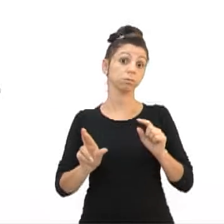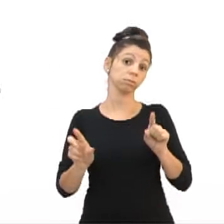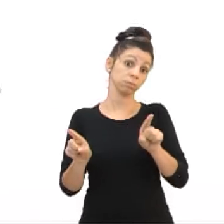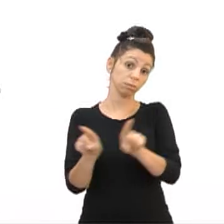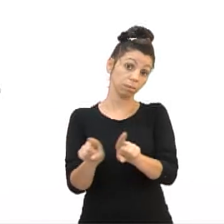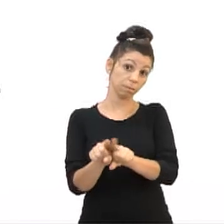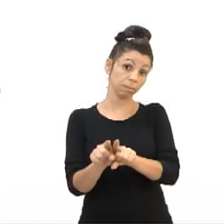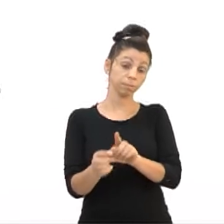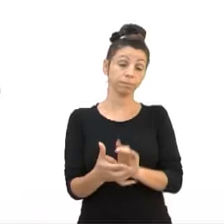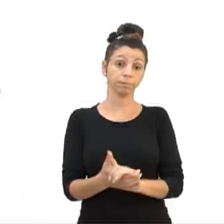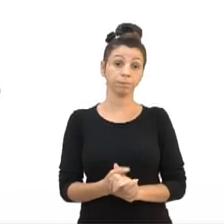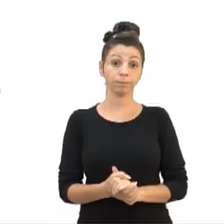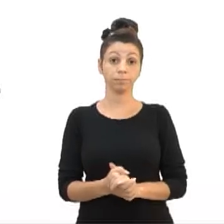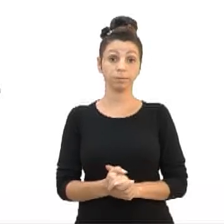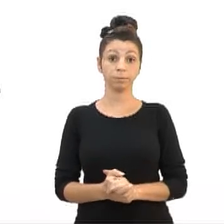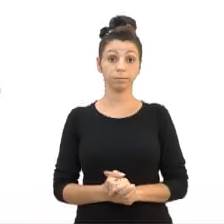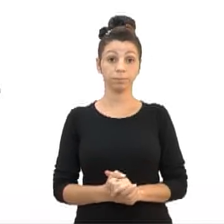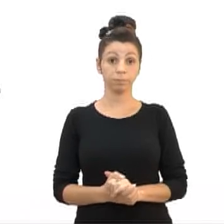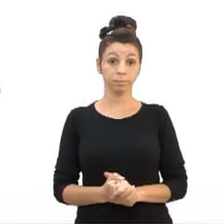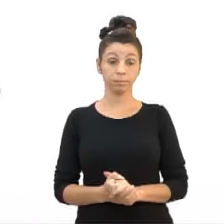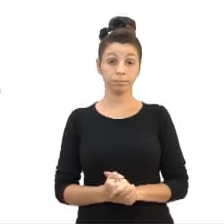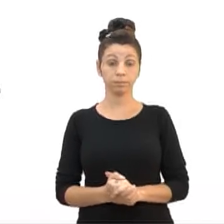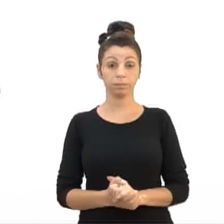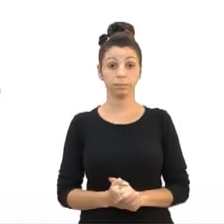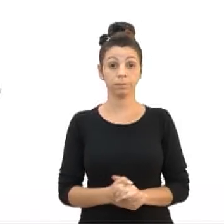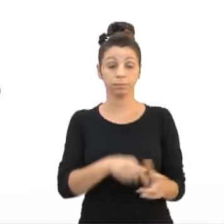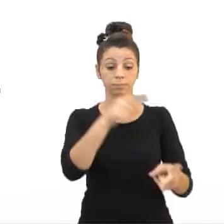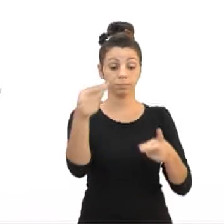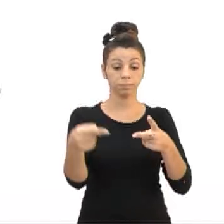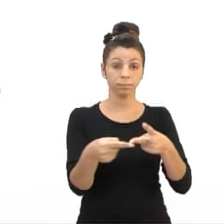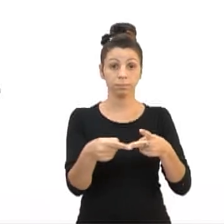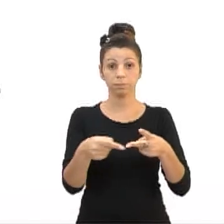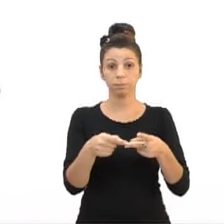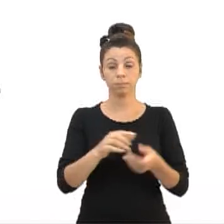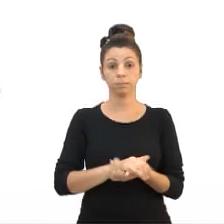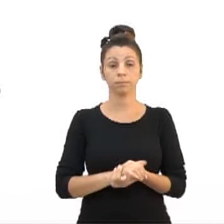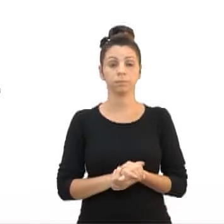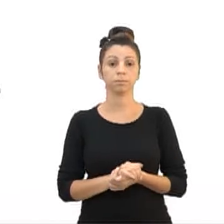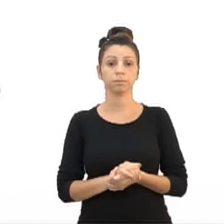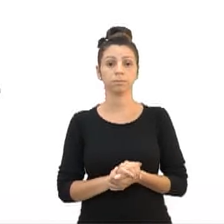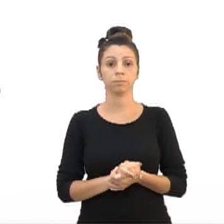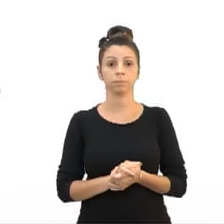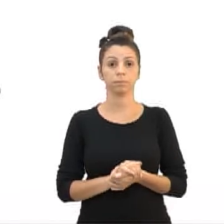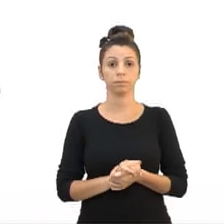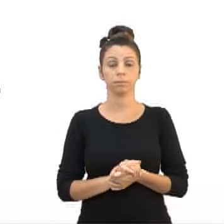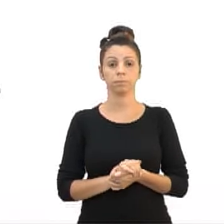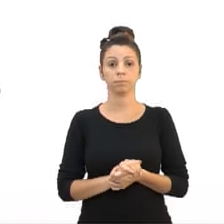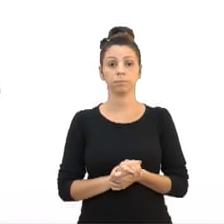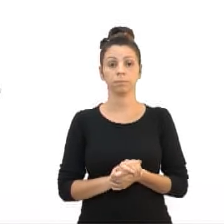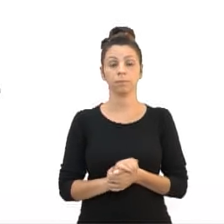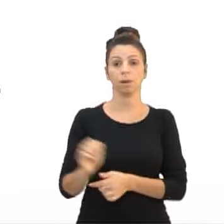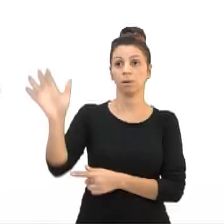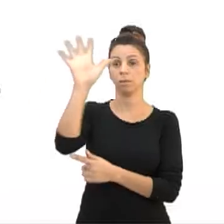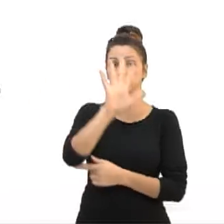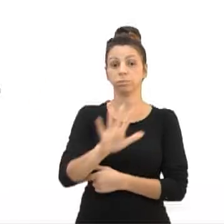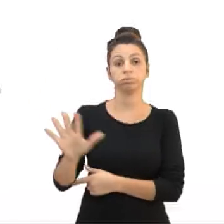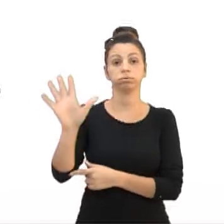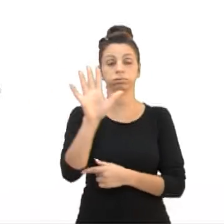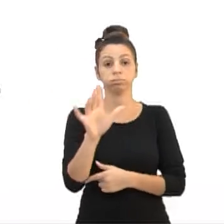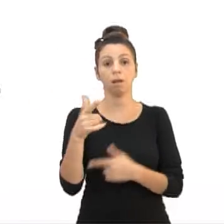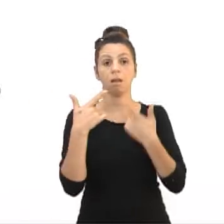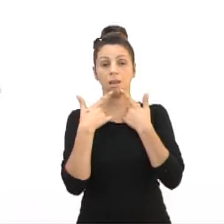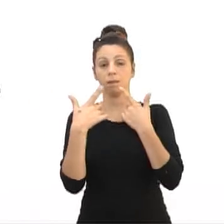no slide anterior, na questão anterior. Questão 2. Com relação às figuras de linguagem, é possível